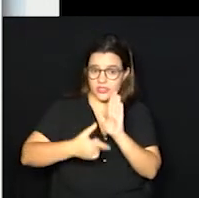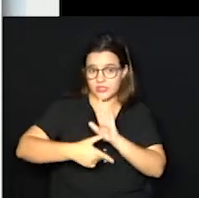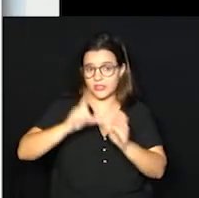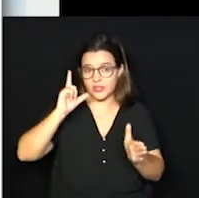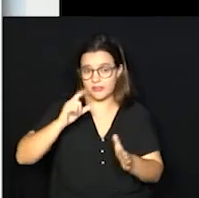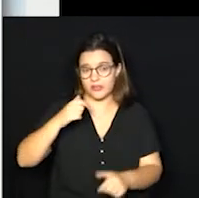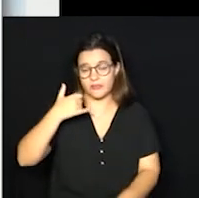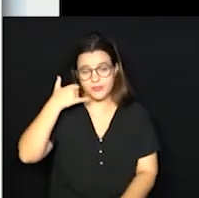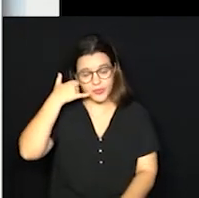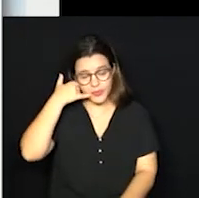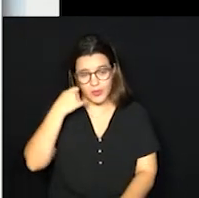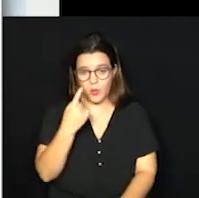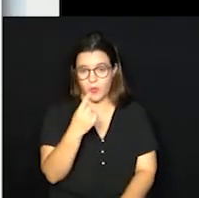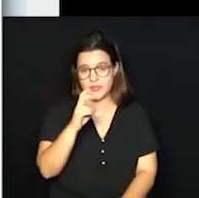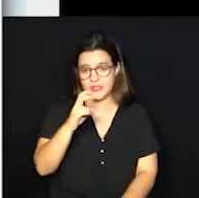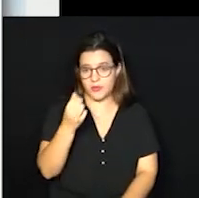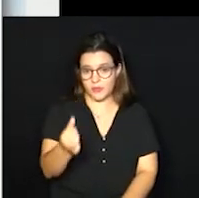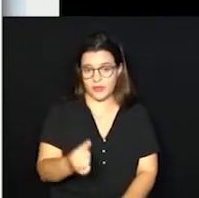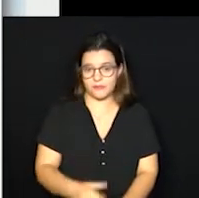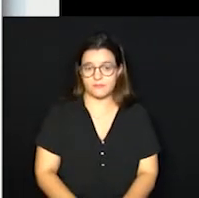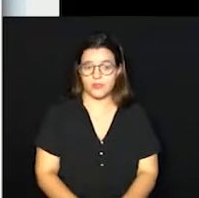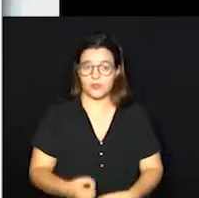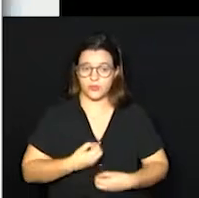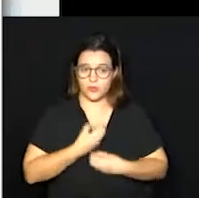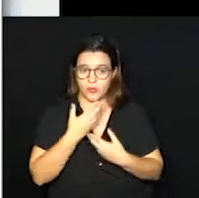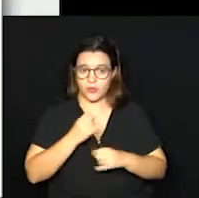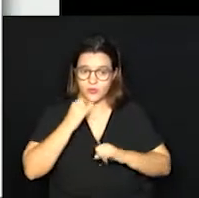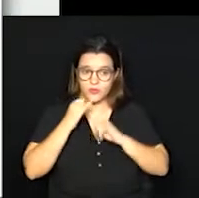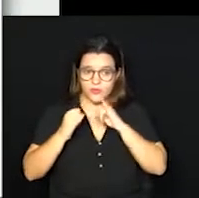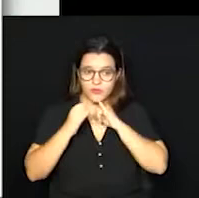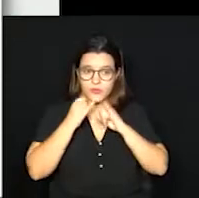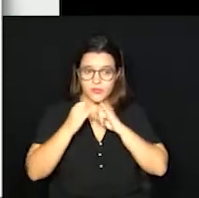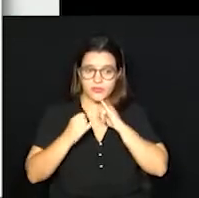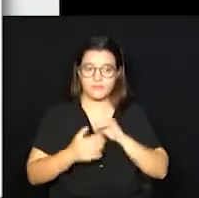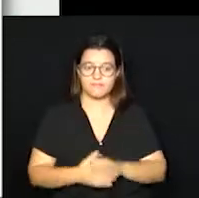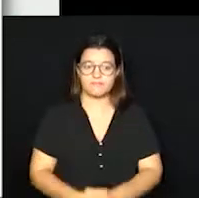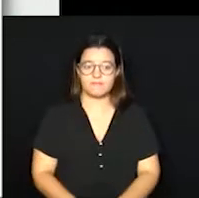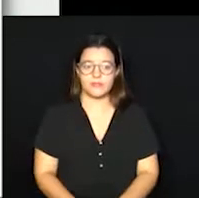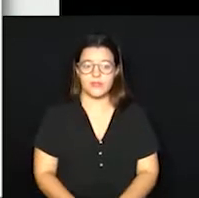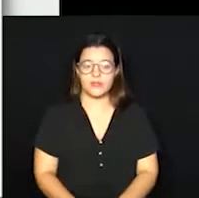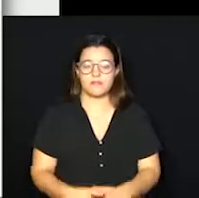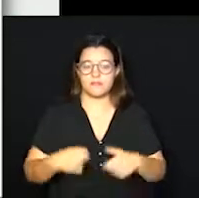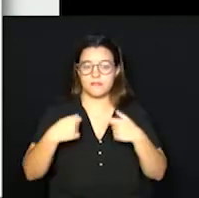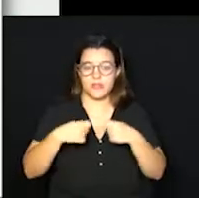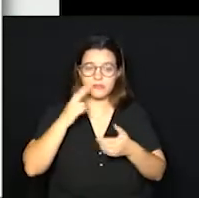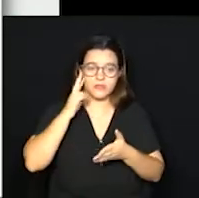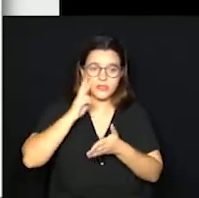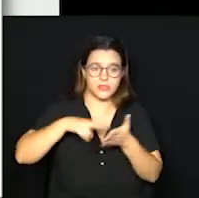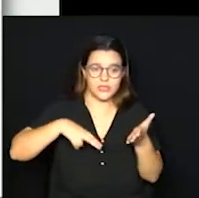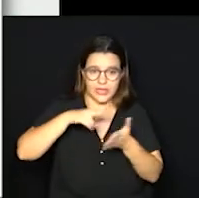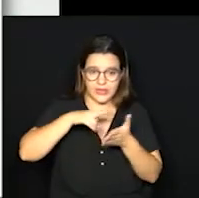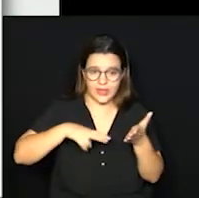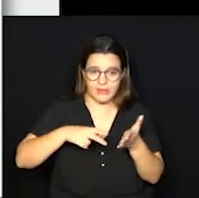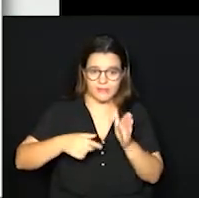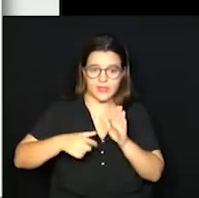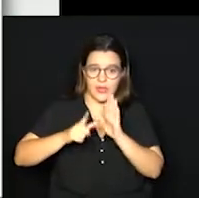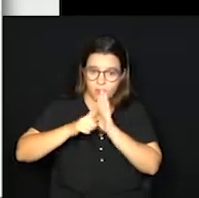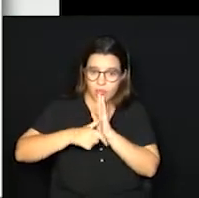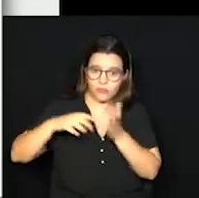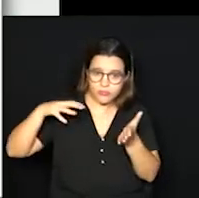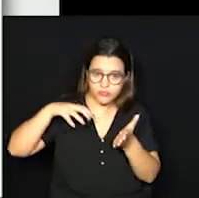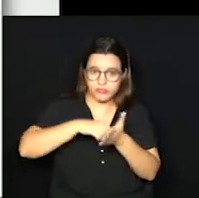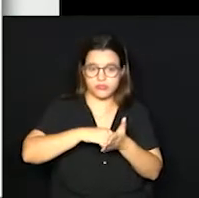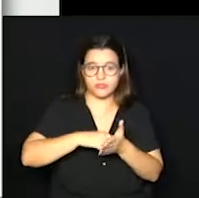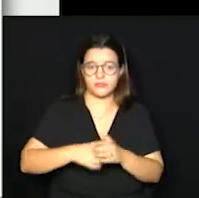daquele telefone do 156. São informações que você precisa fazer a leitura antes de se candidatar. E aí sim,